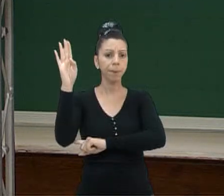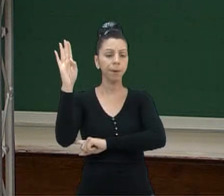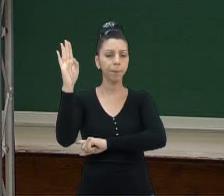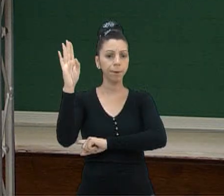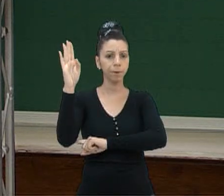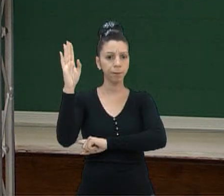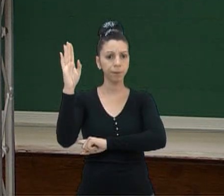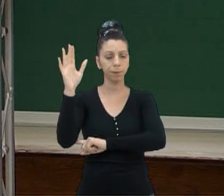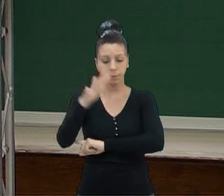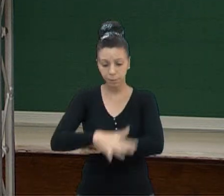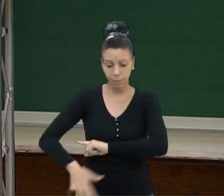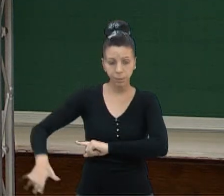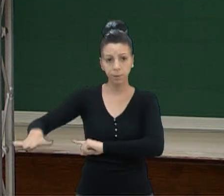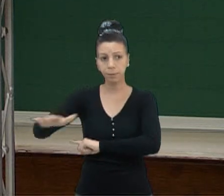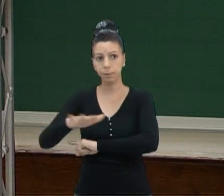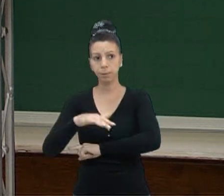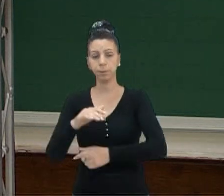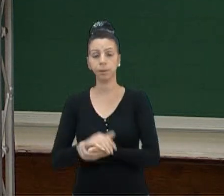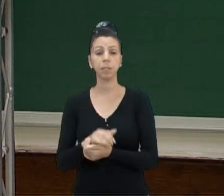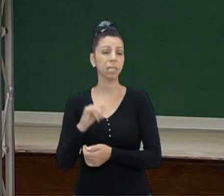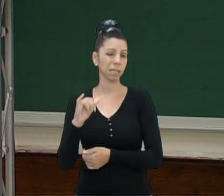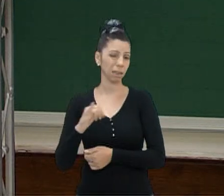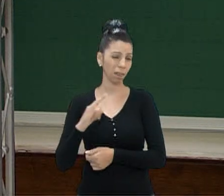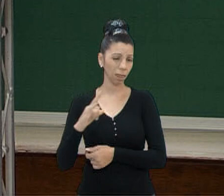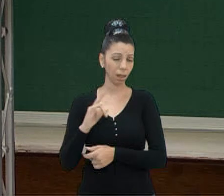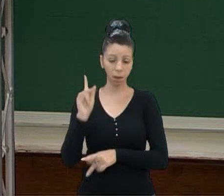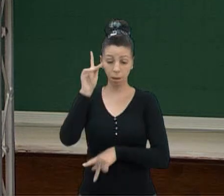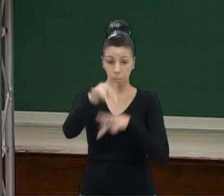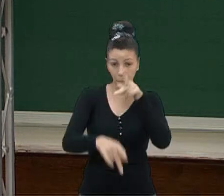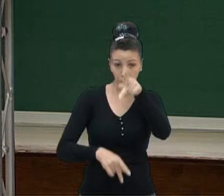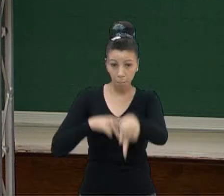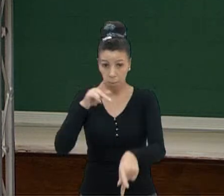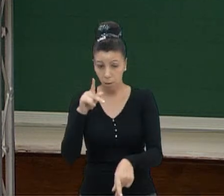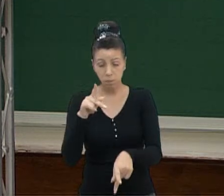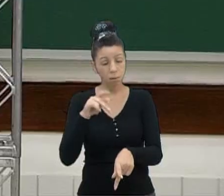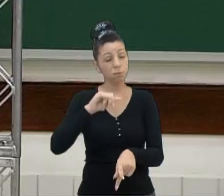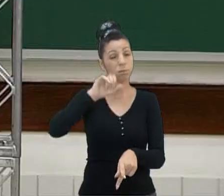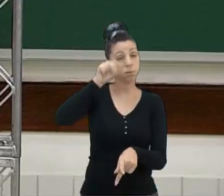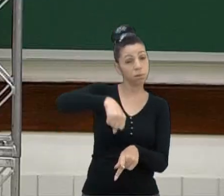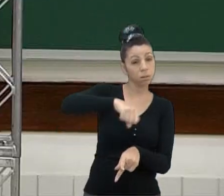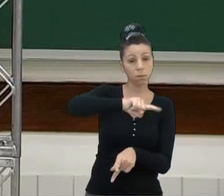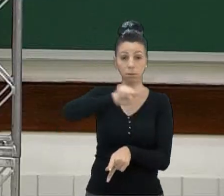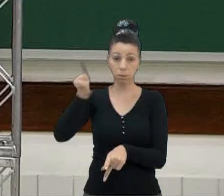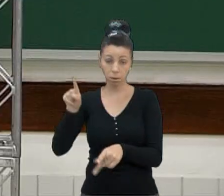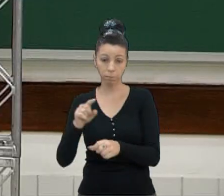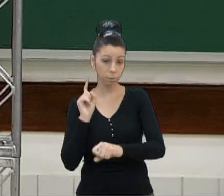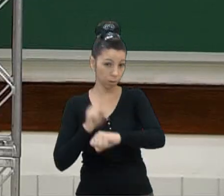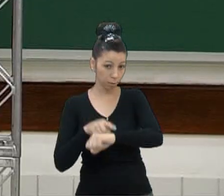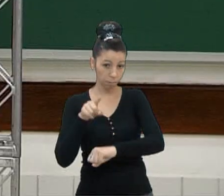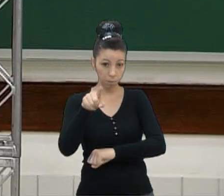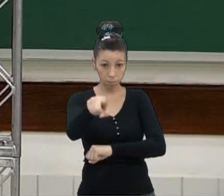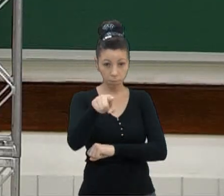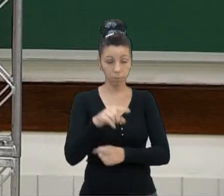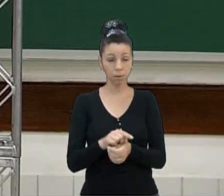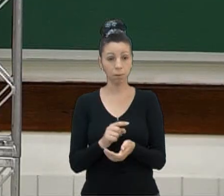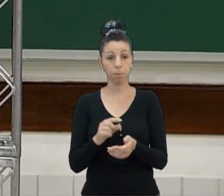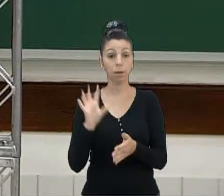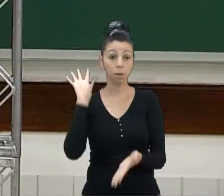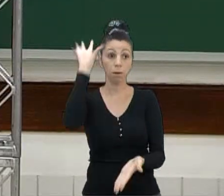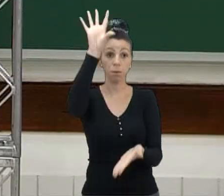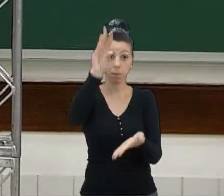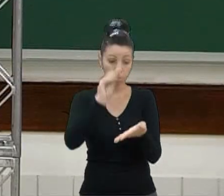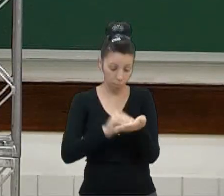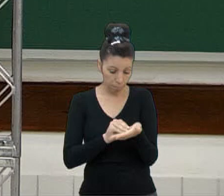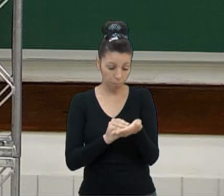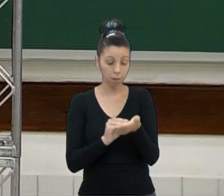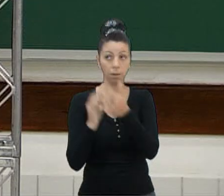em determinada área e se nessa área a gente tem concentração de população ou não. Vou dar um tempinho para que vocês possam copiar ali